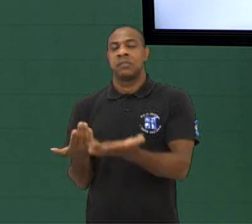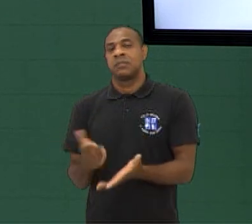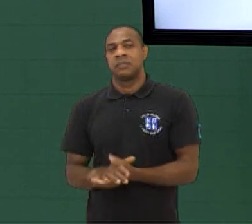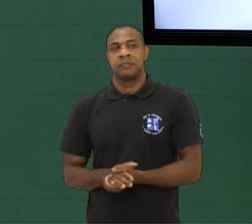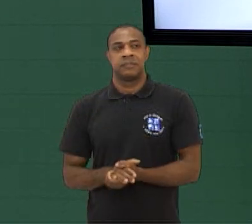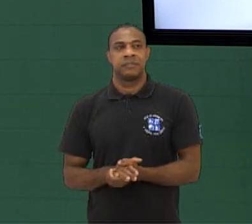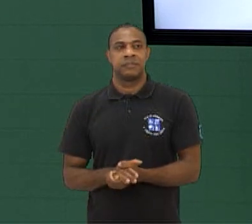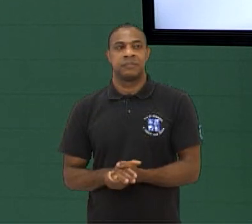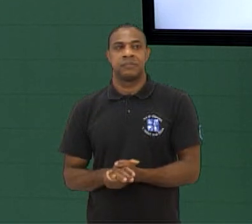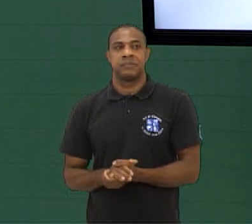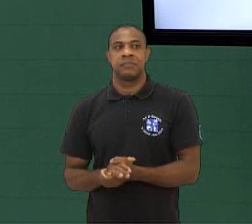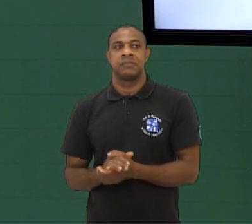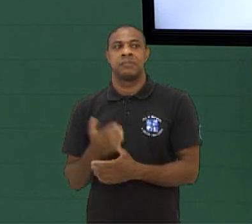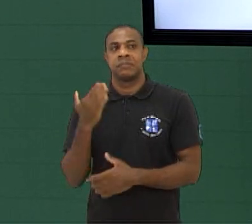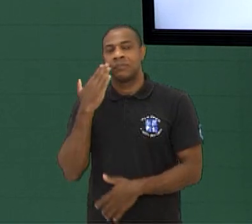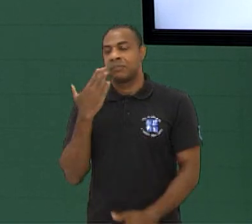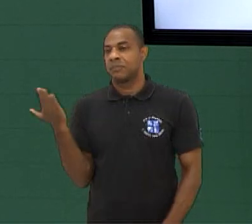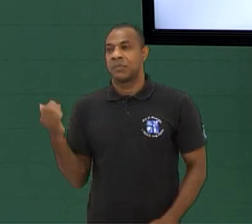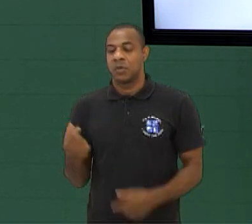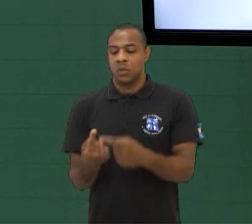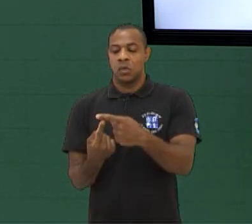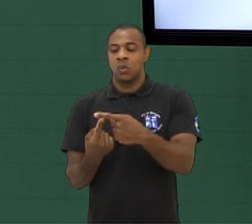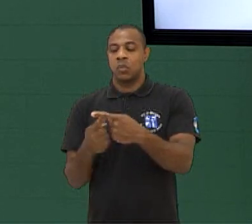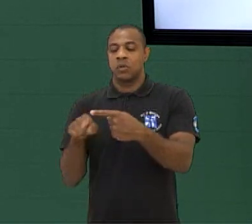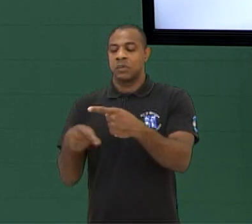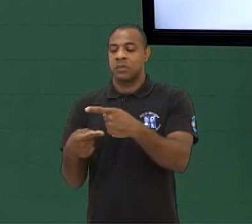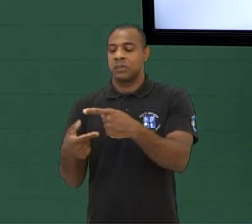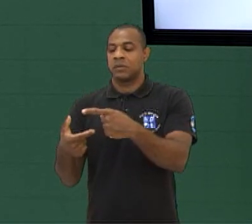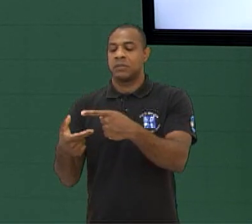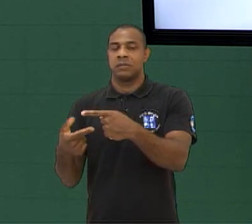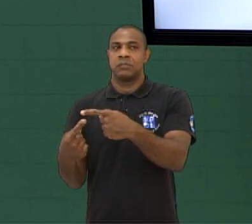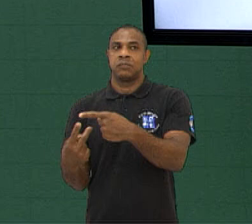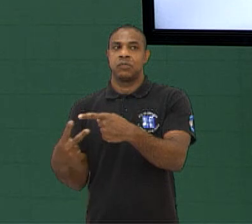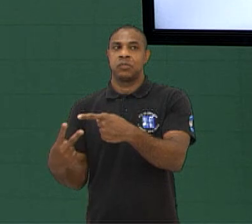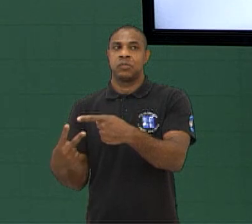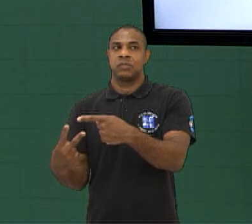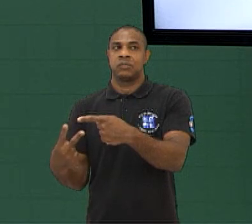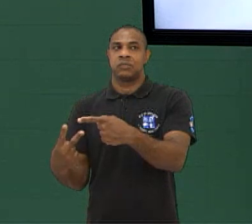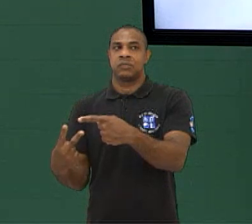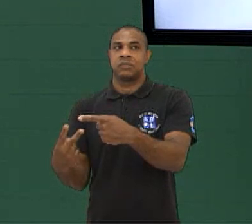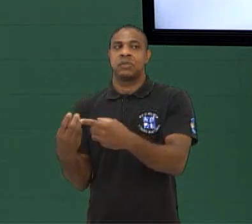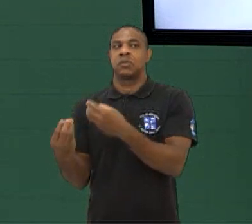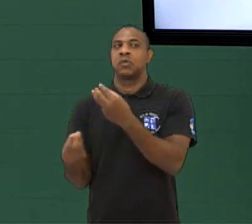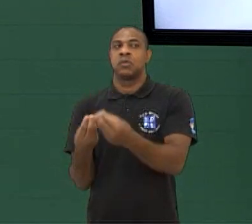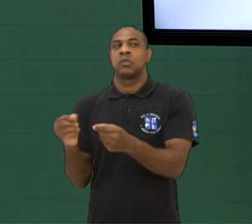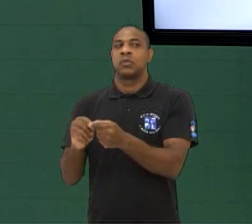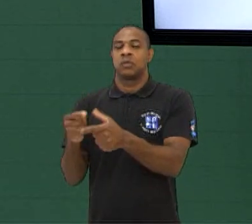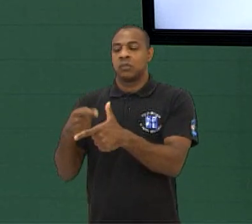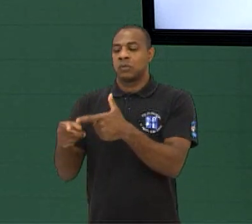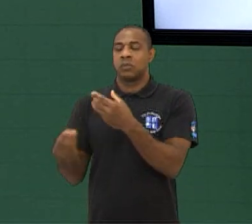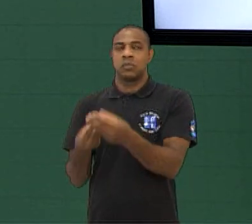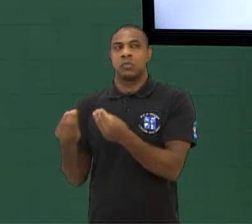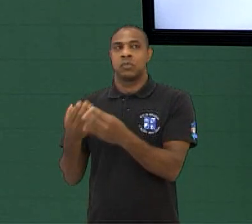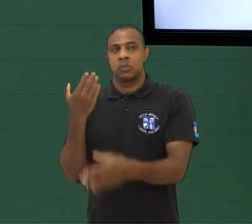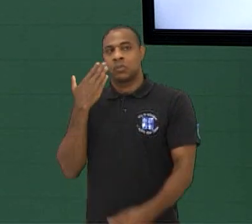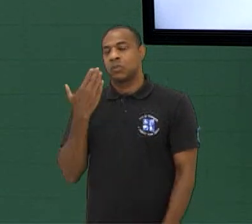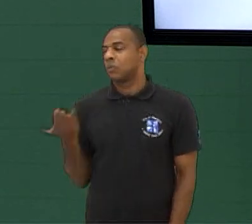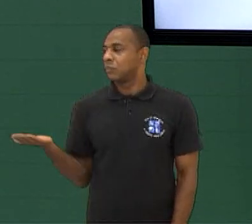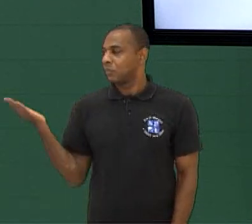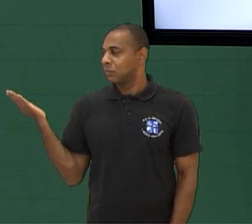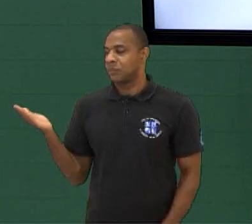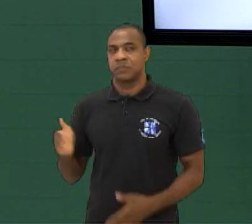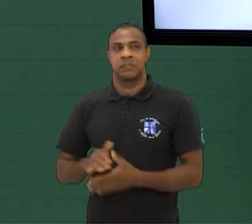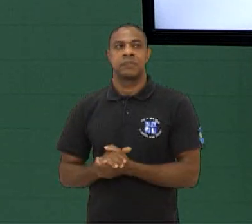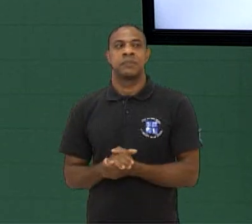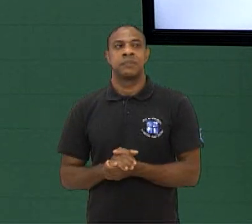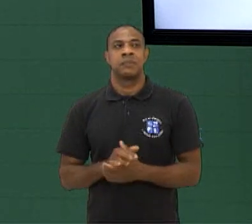1,20. Então, ó, 1 e 2 está multiplicando, ele passa dividindo. Como que eu faço essa divisão?